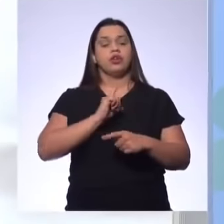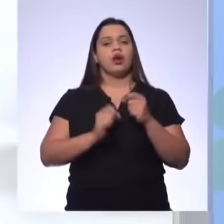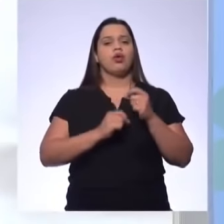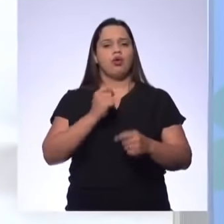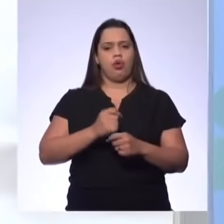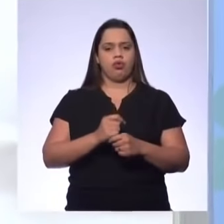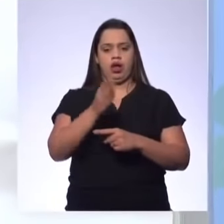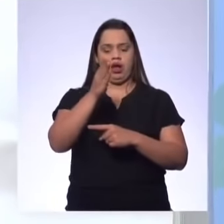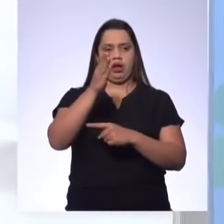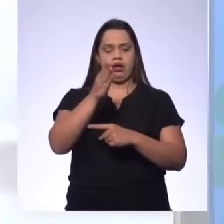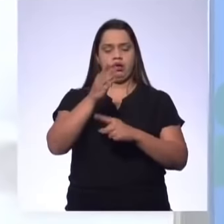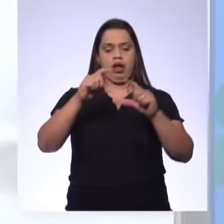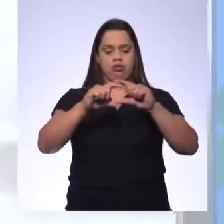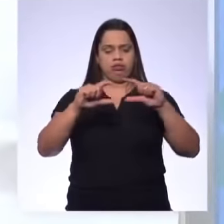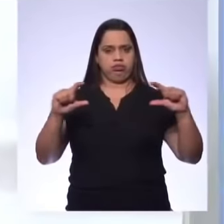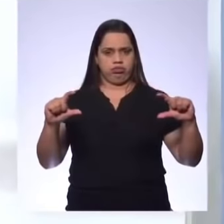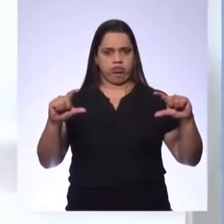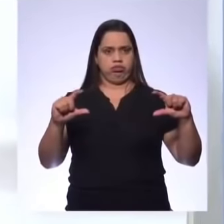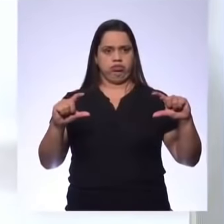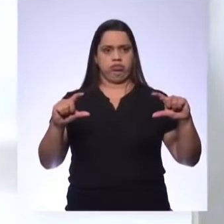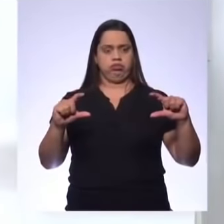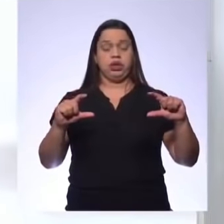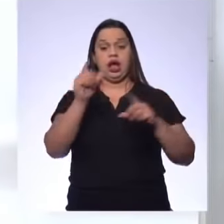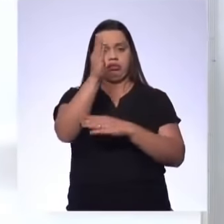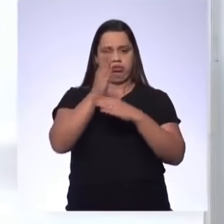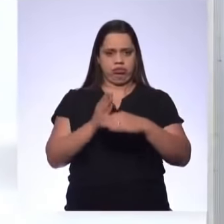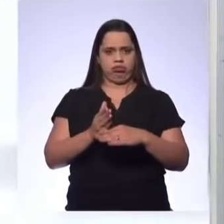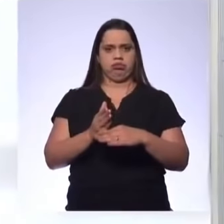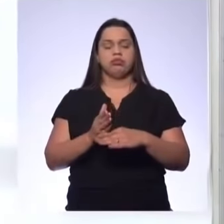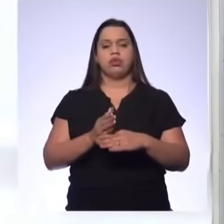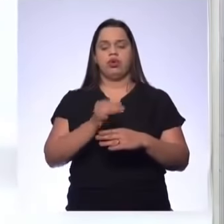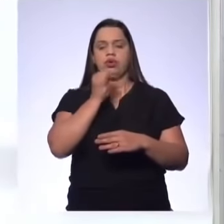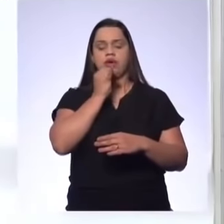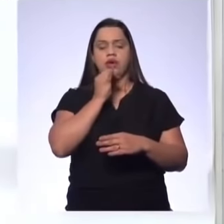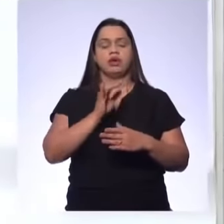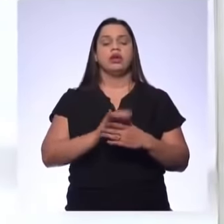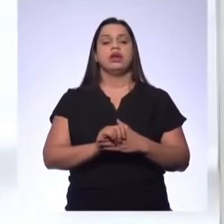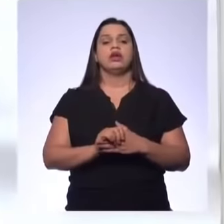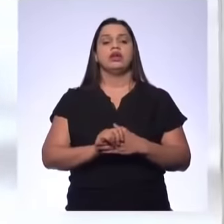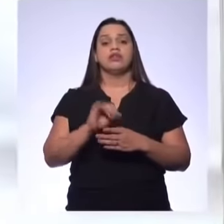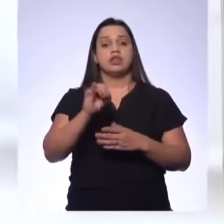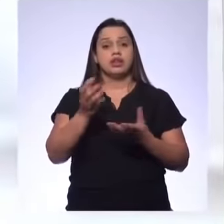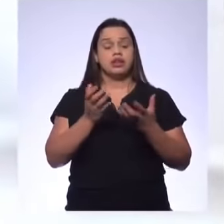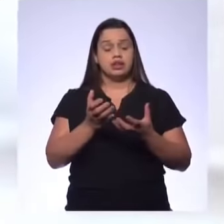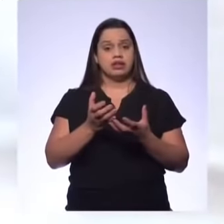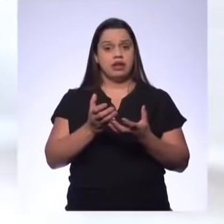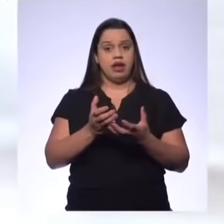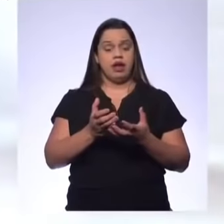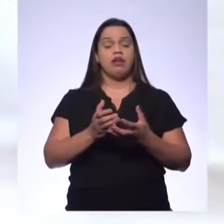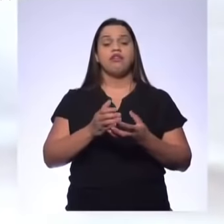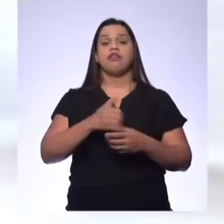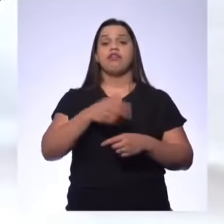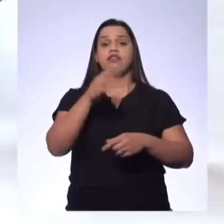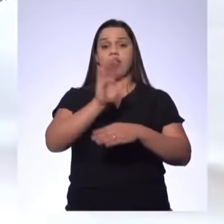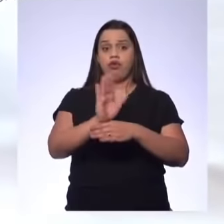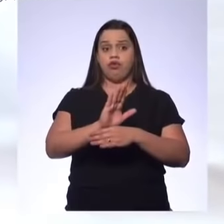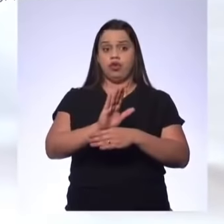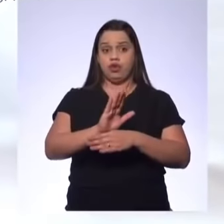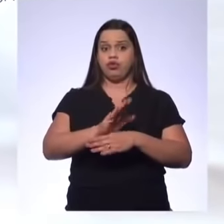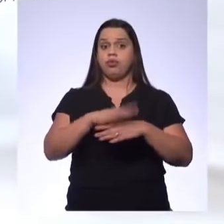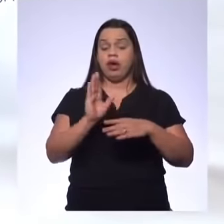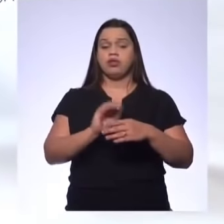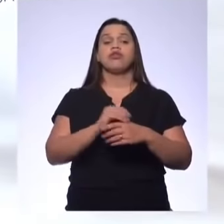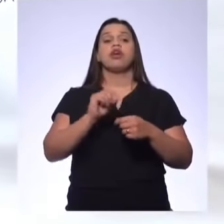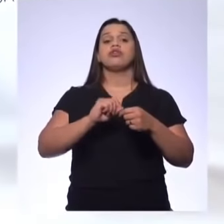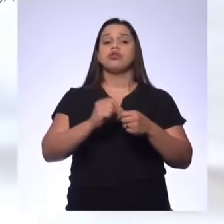horizontal né Tá na vertical anos Ore tá na vertical se você quiser ver o vídeo maior e vira na horizontal